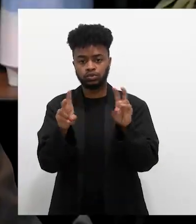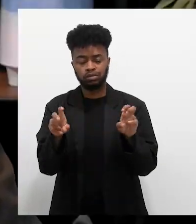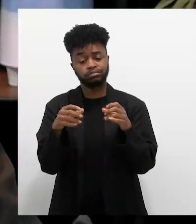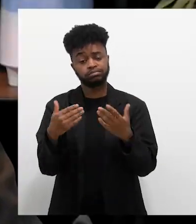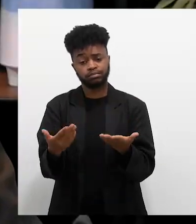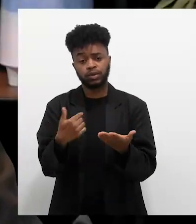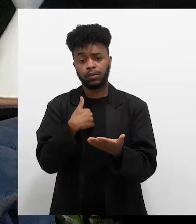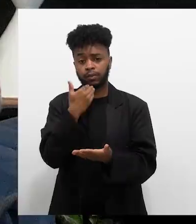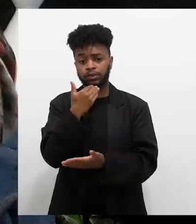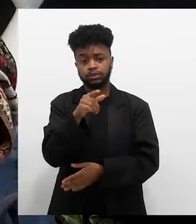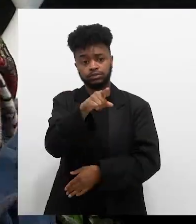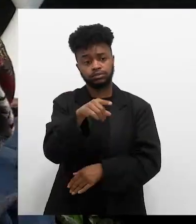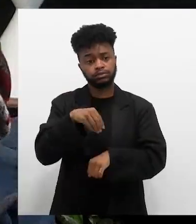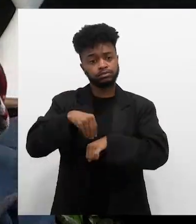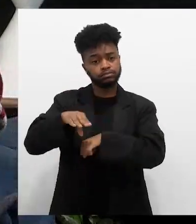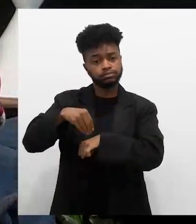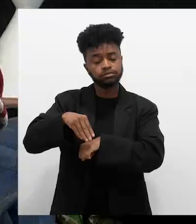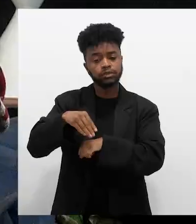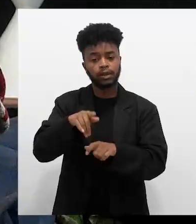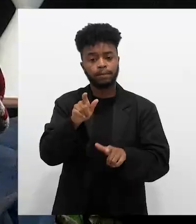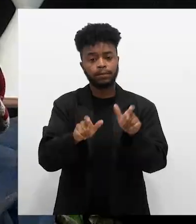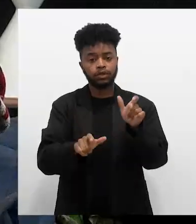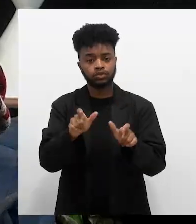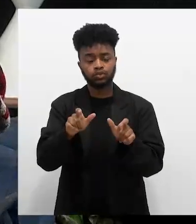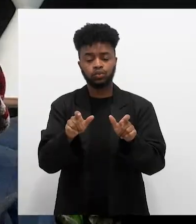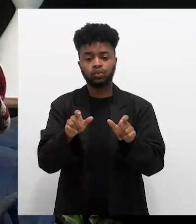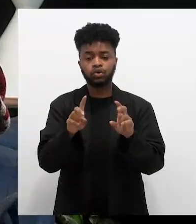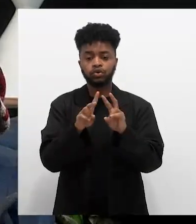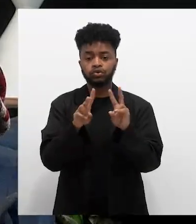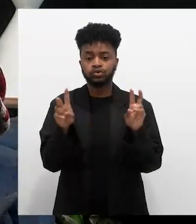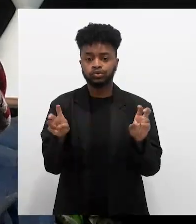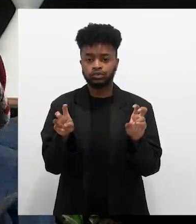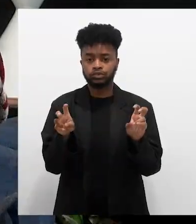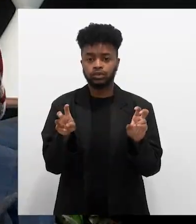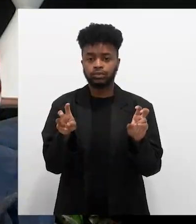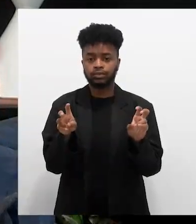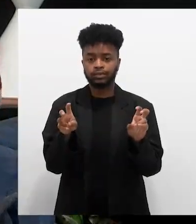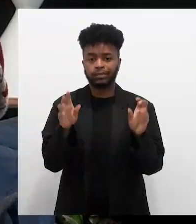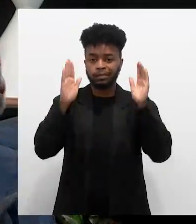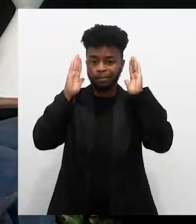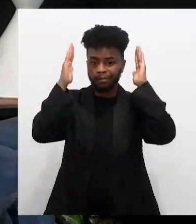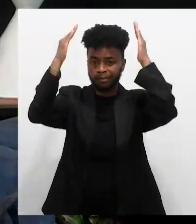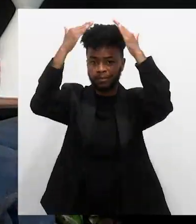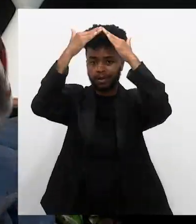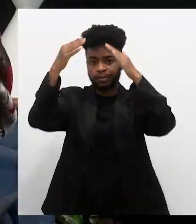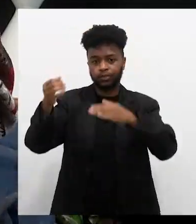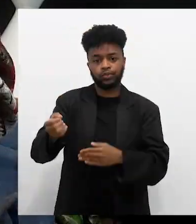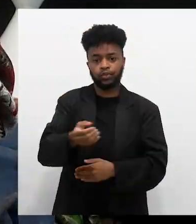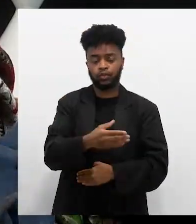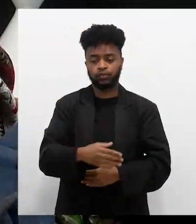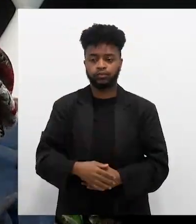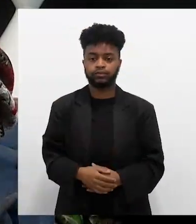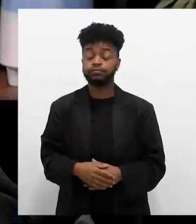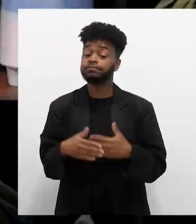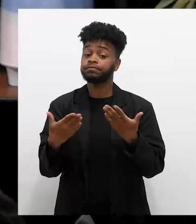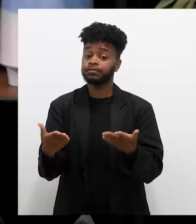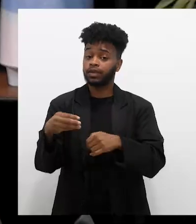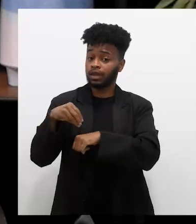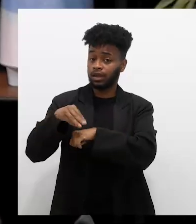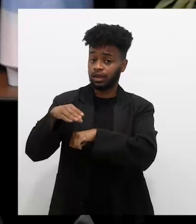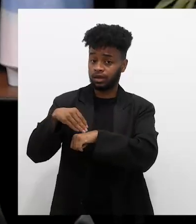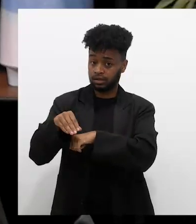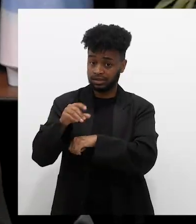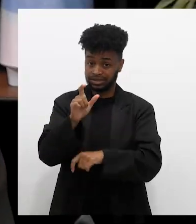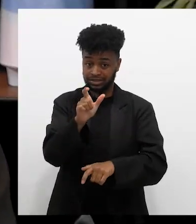isso. Então, gostaria que o senhor deixasse uma mensagem para as pessoas sobre esse novo papado que se inicia. Bom,